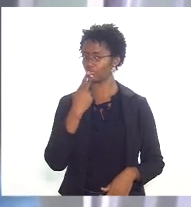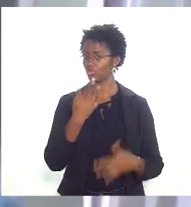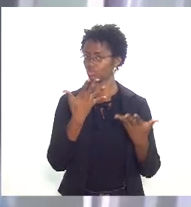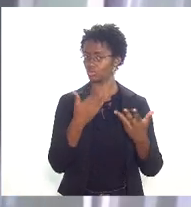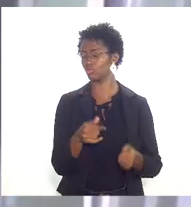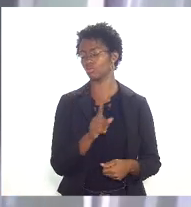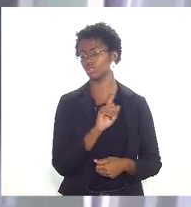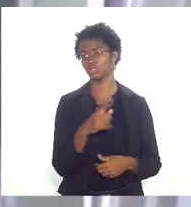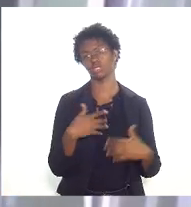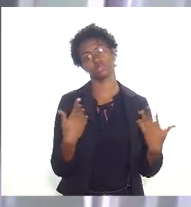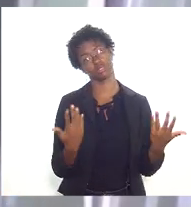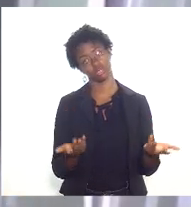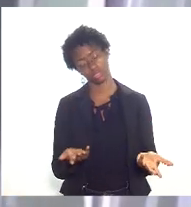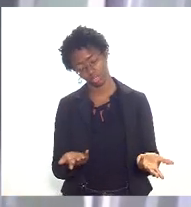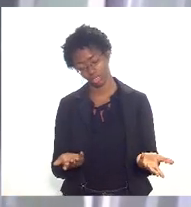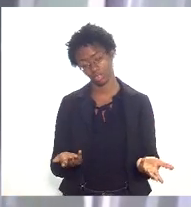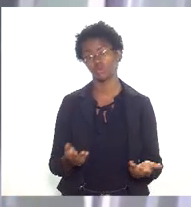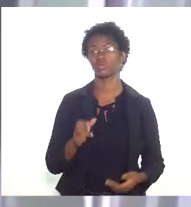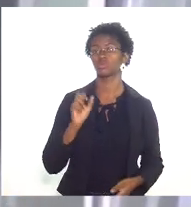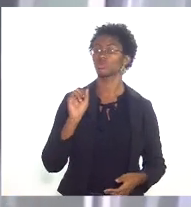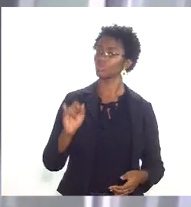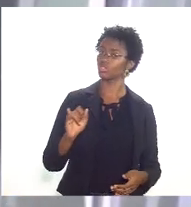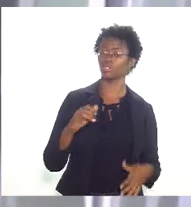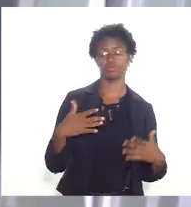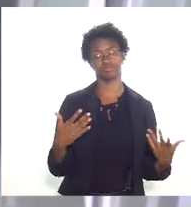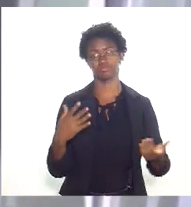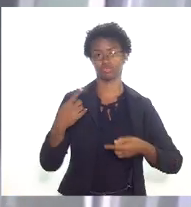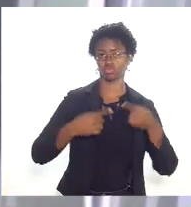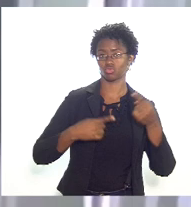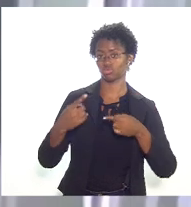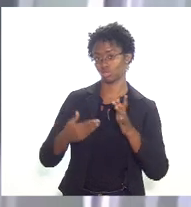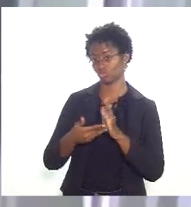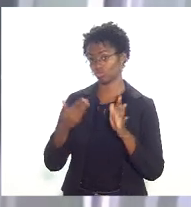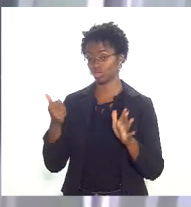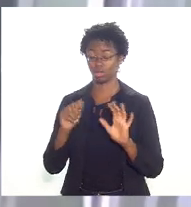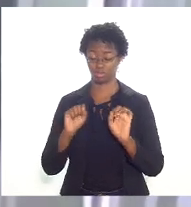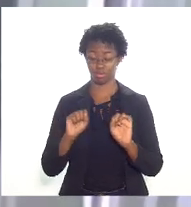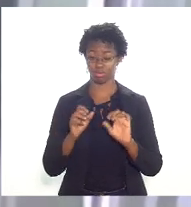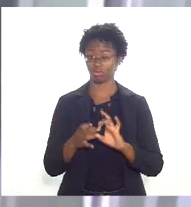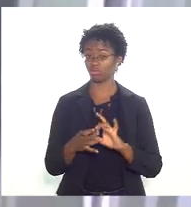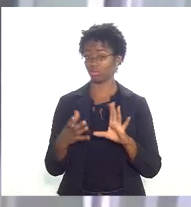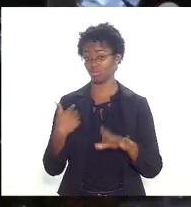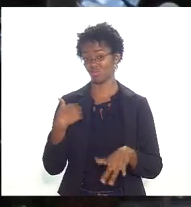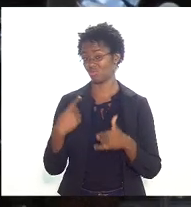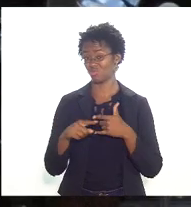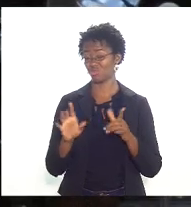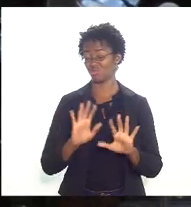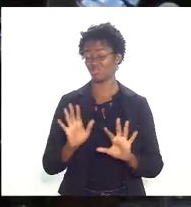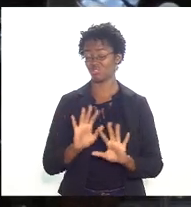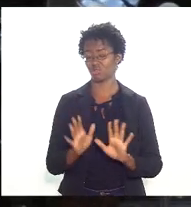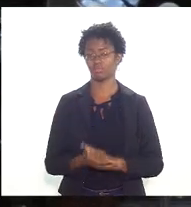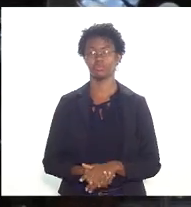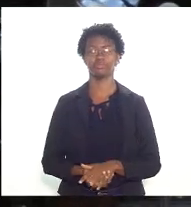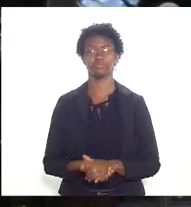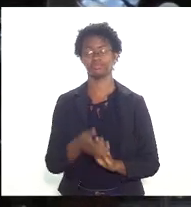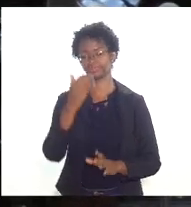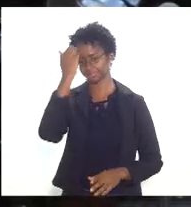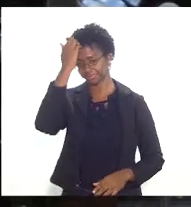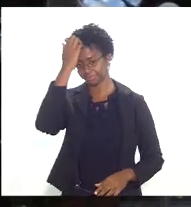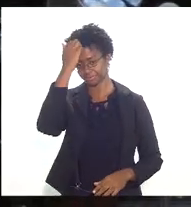tão mais do que a maneira André se vai sair para gente refletir melhor e minha parte não tem nenhum problema Ah mas eu quero ver alguém